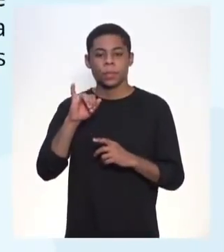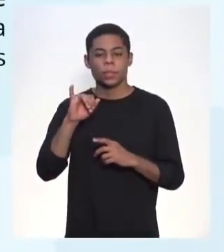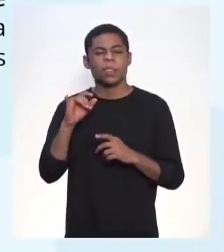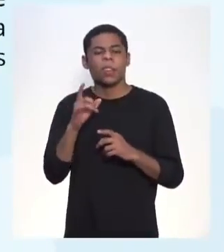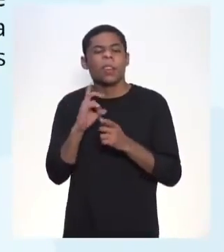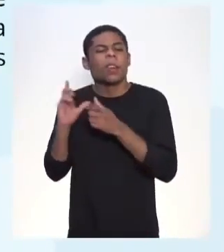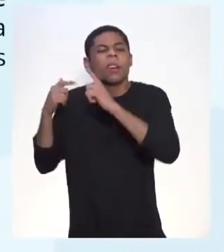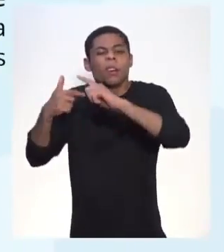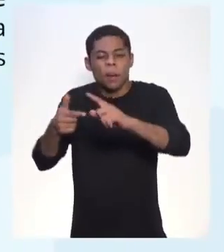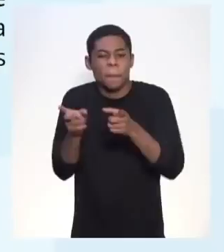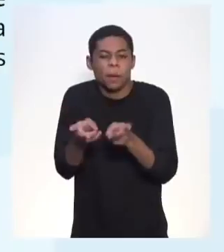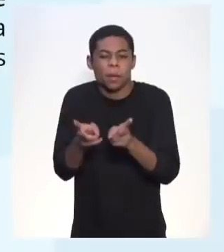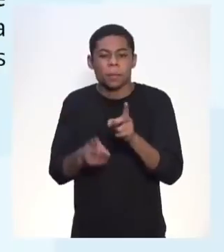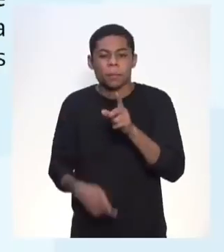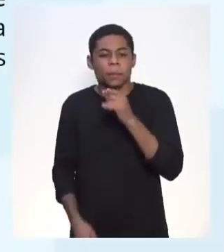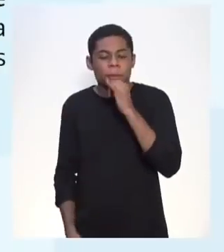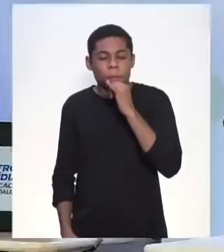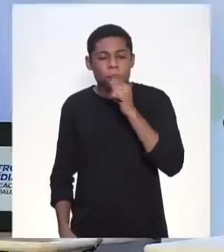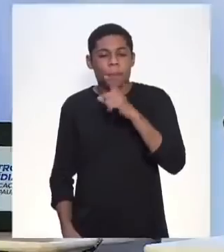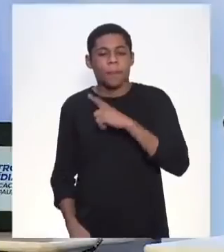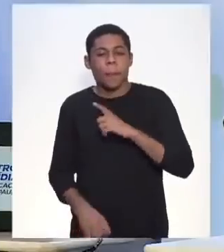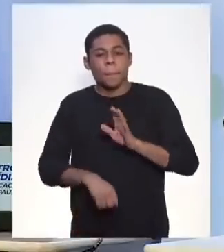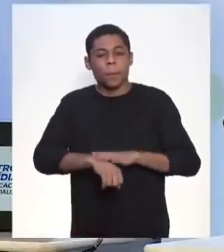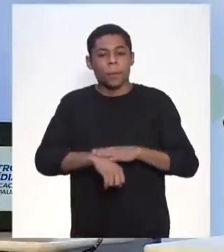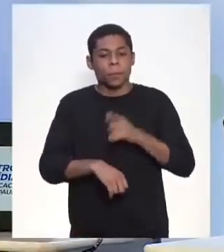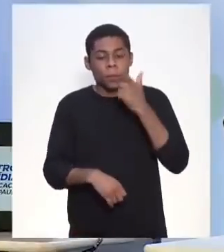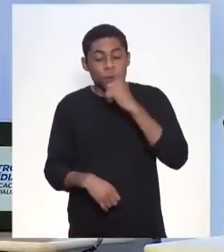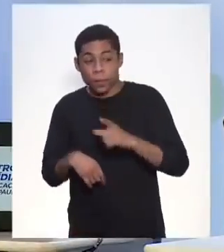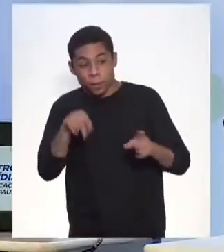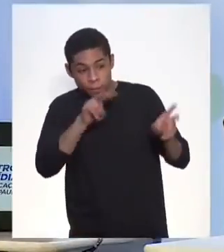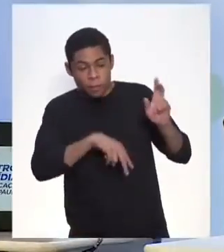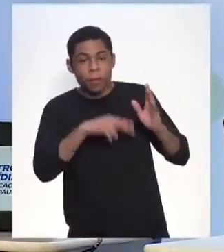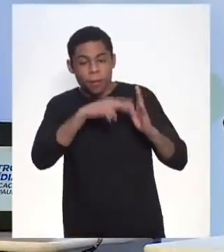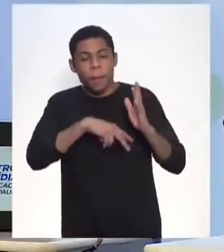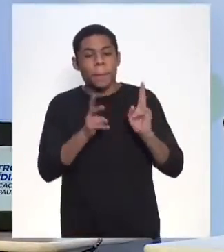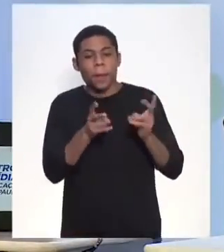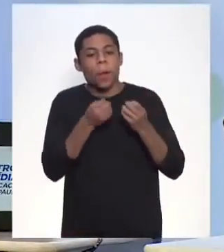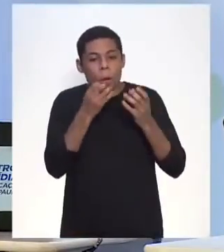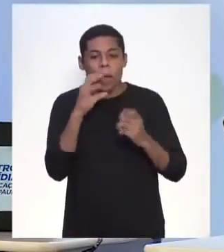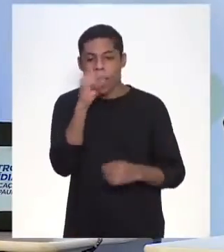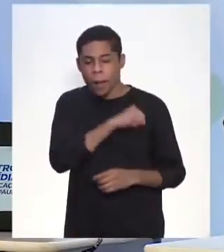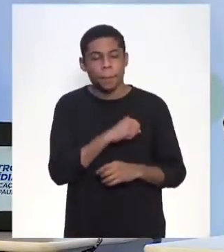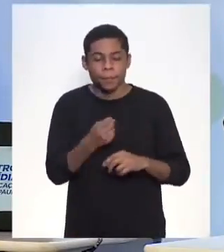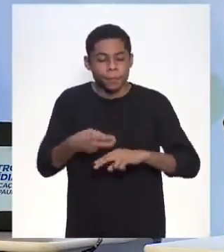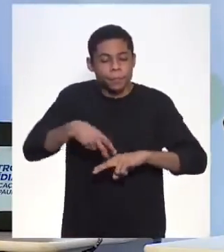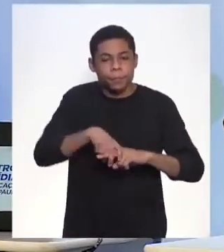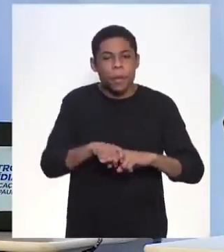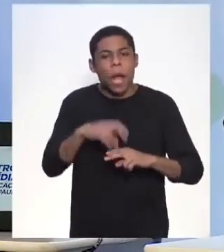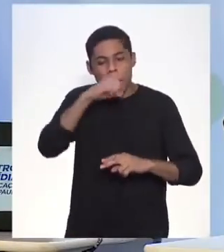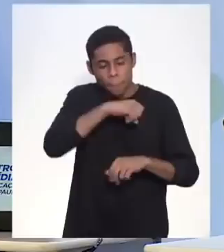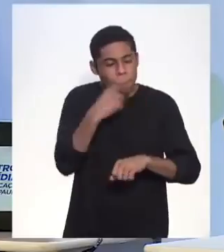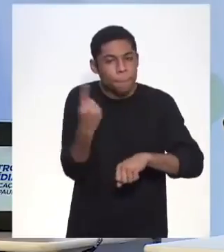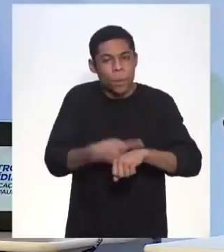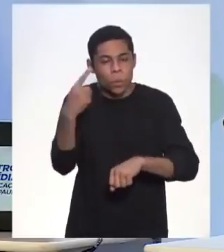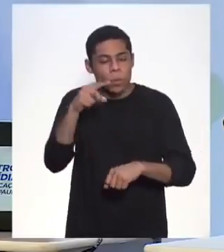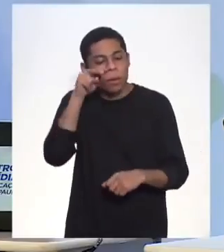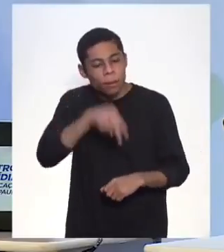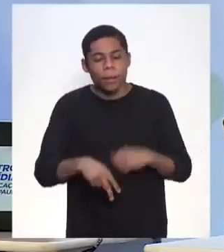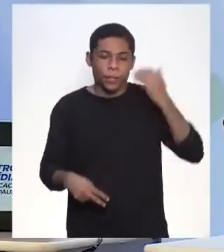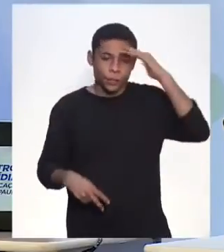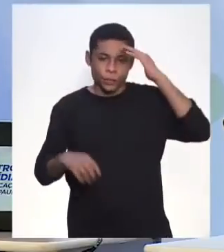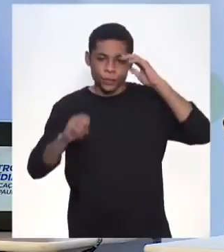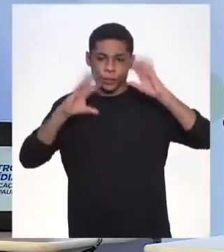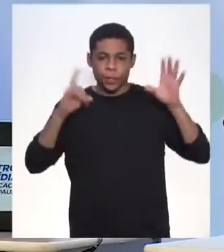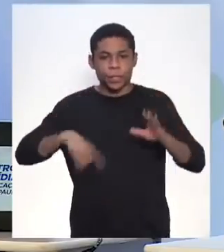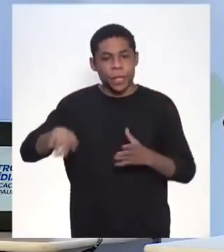Significa que você sentou por alguns momentos, você consegue ler esse conto aí, né? Uma sentada rápida é o que está aqui, se a gente